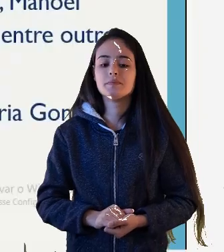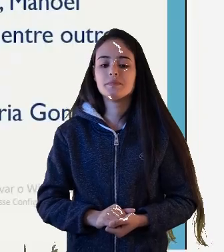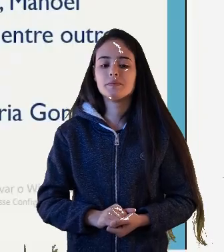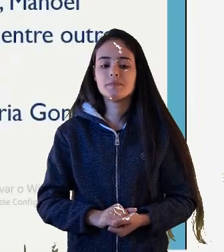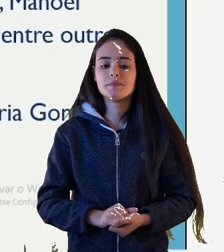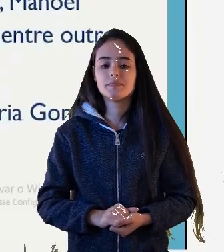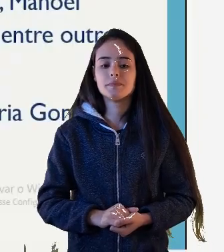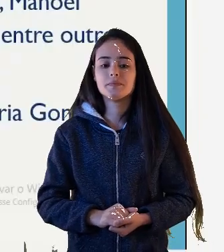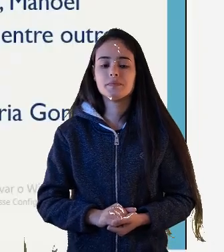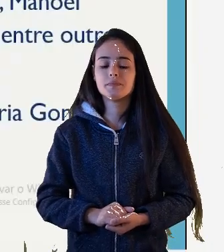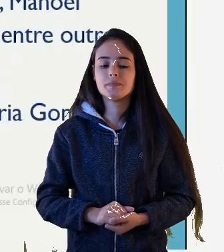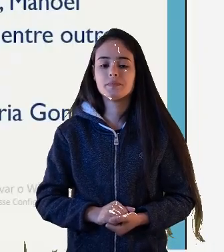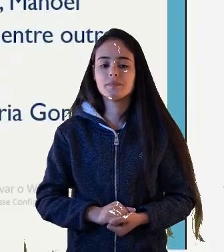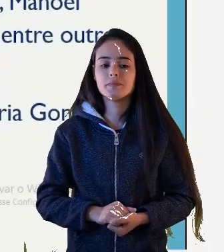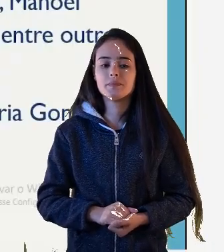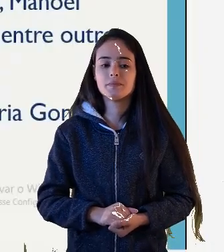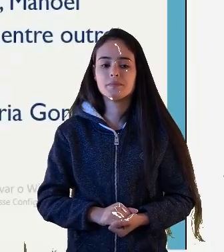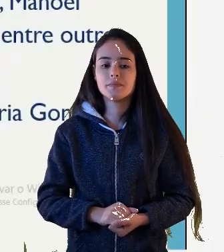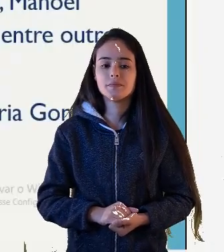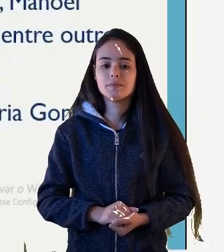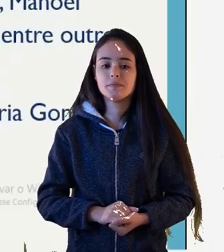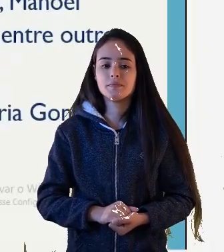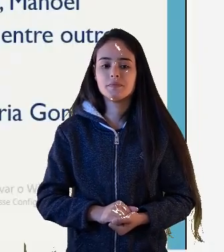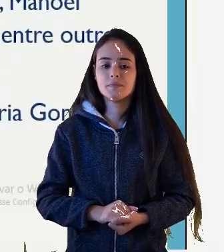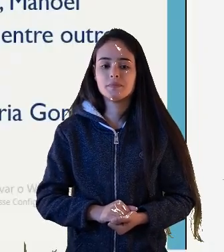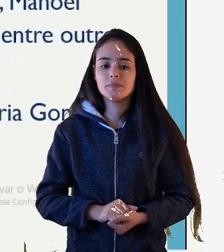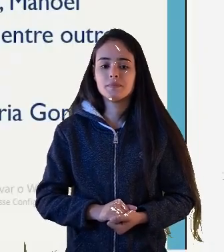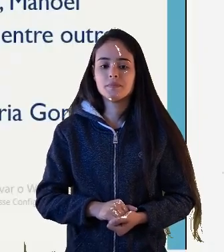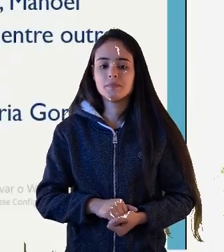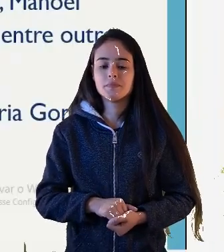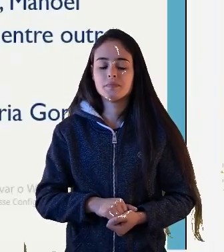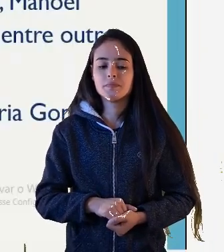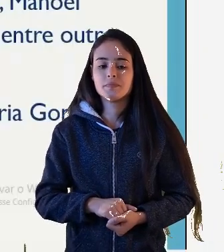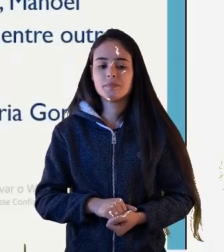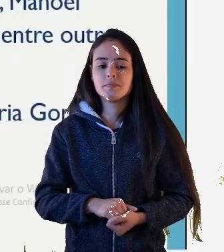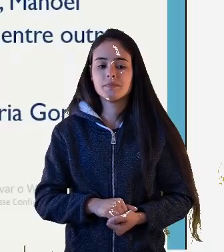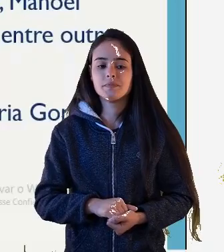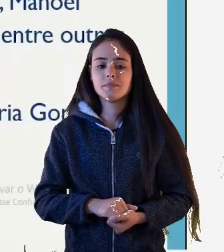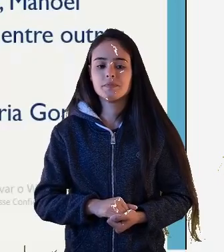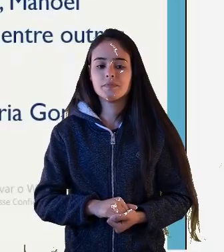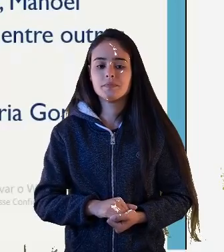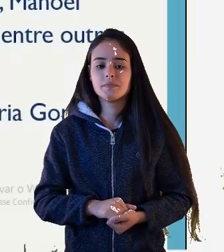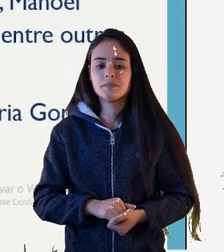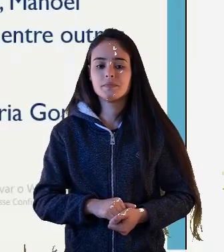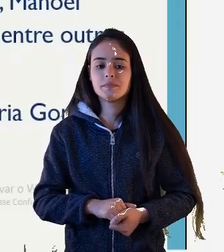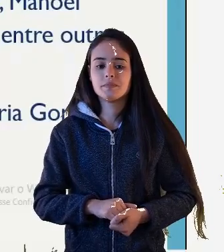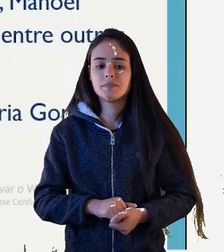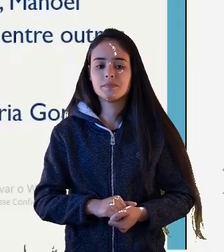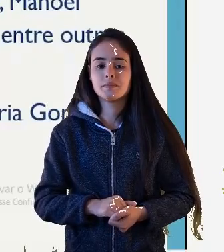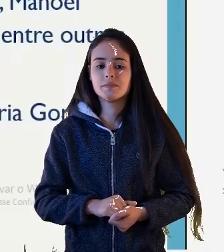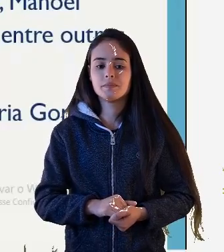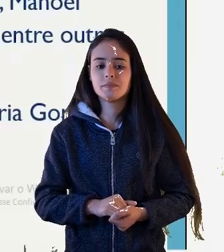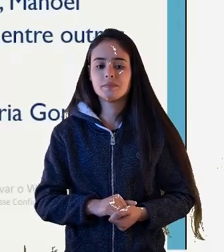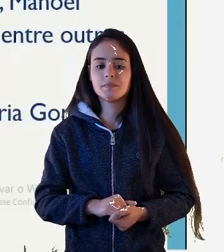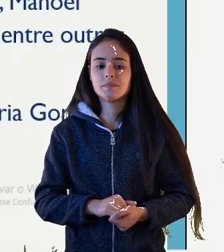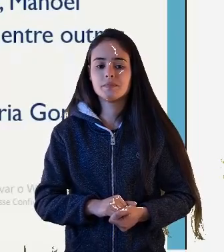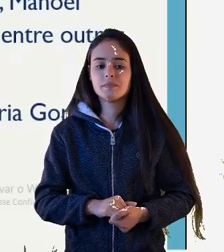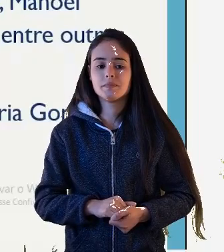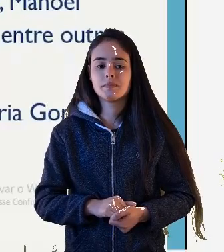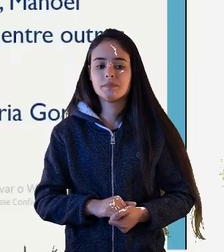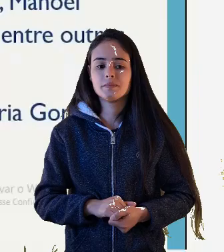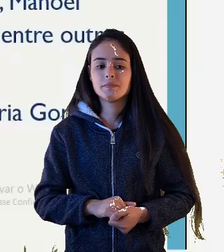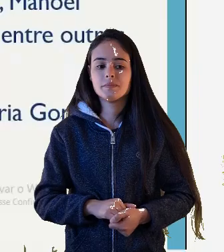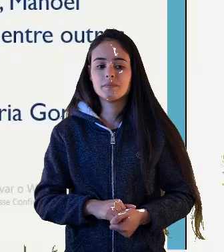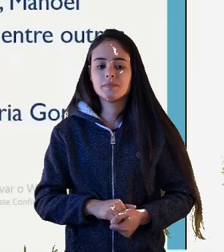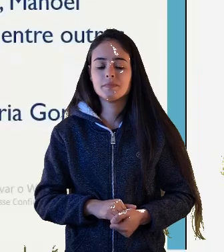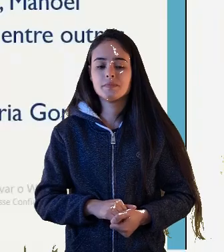mas, né, histórica, um romance histórico, quer dizer, né, um romance que tem um fundo histórico, mas que tem que é ficcional, né, mas a partir de uma pesquisa muito bem feita